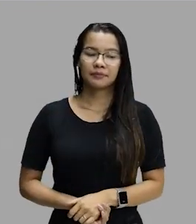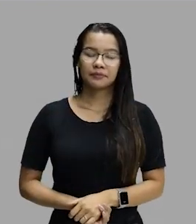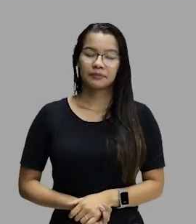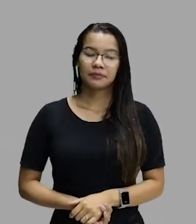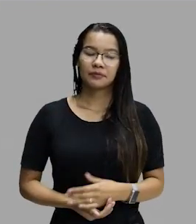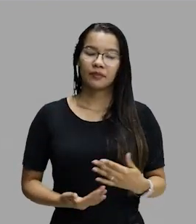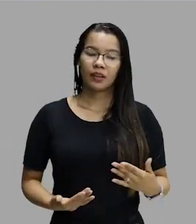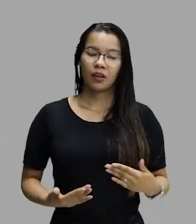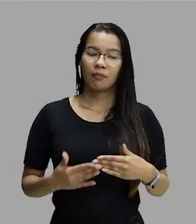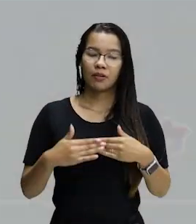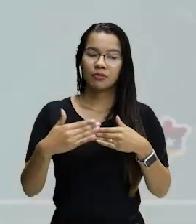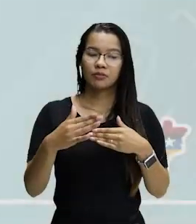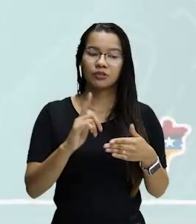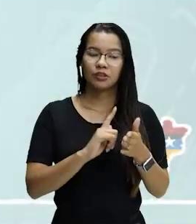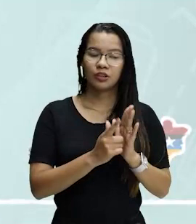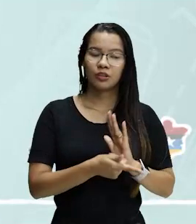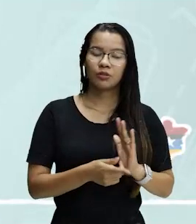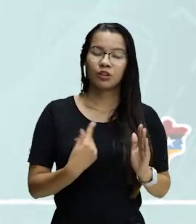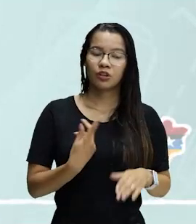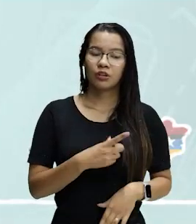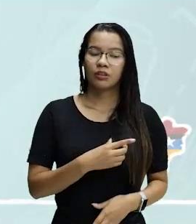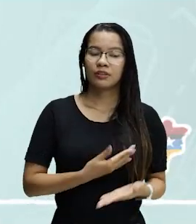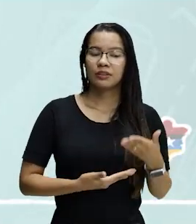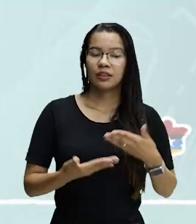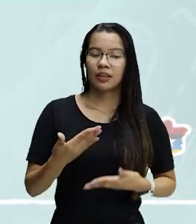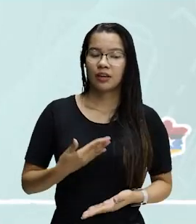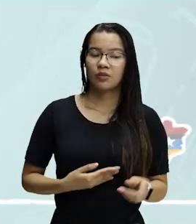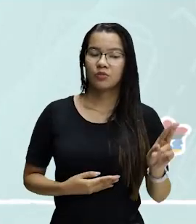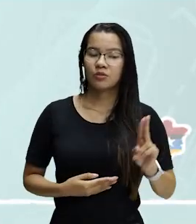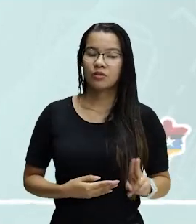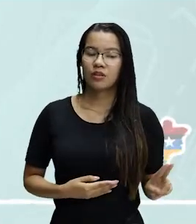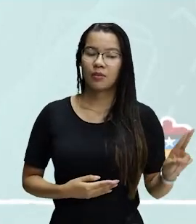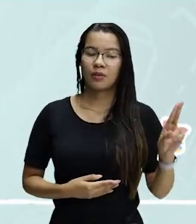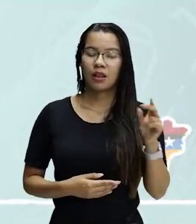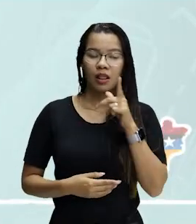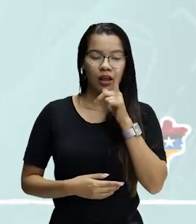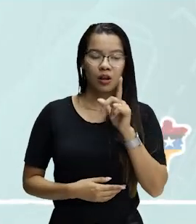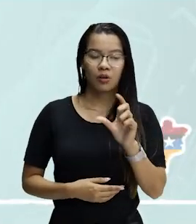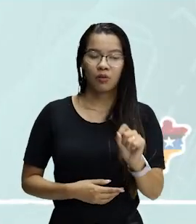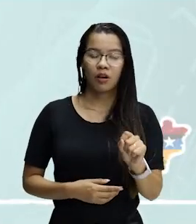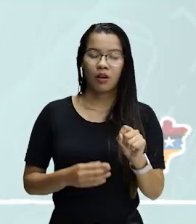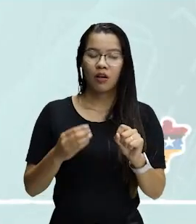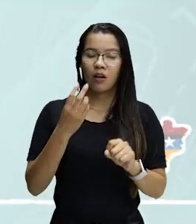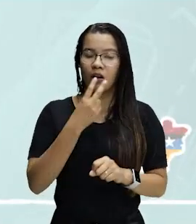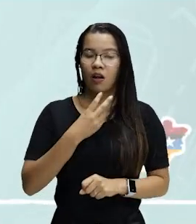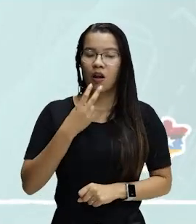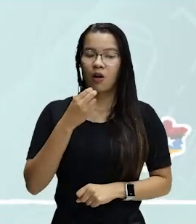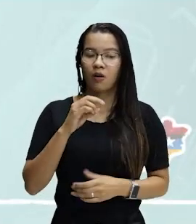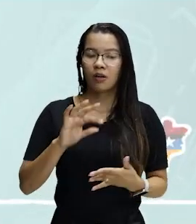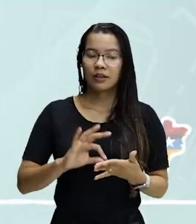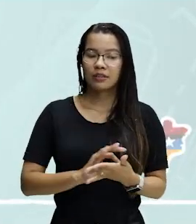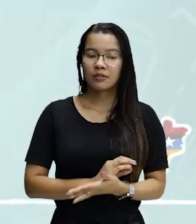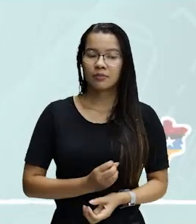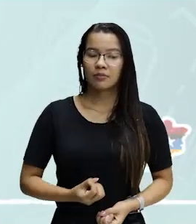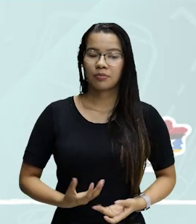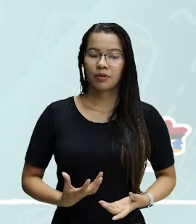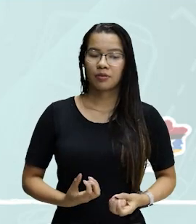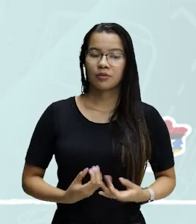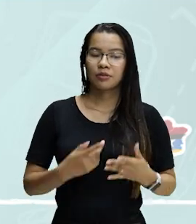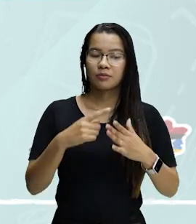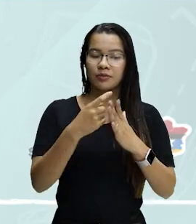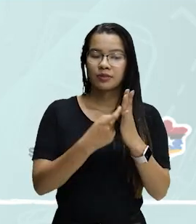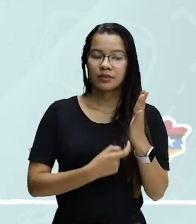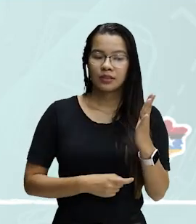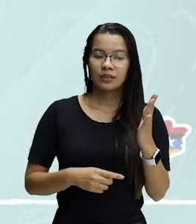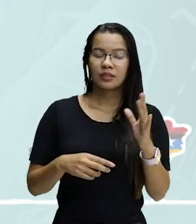A partir dos gêneros, nós interagimos, usamos a linguagem oral ou escrita, produzimos textos e